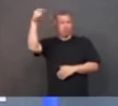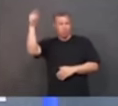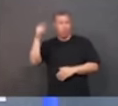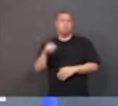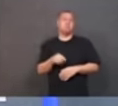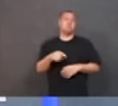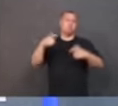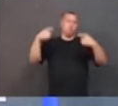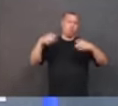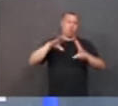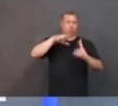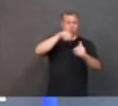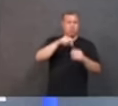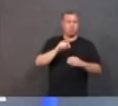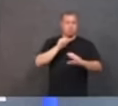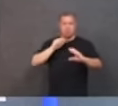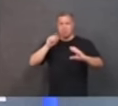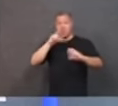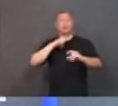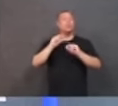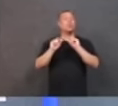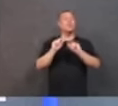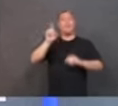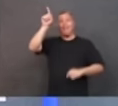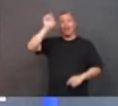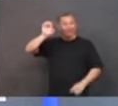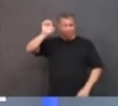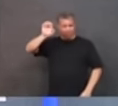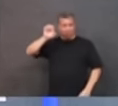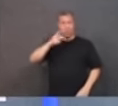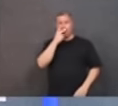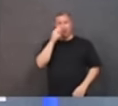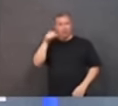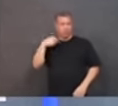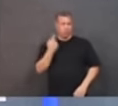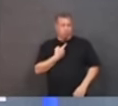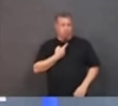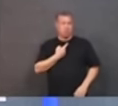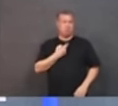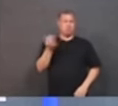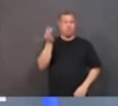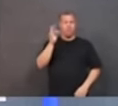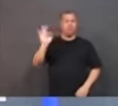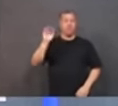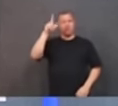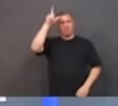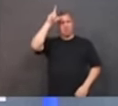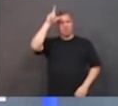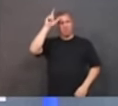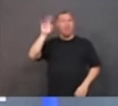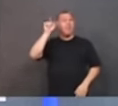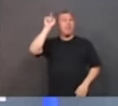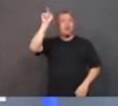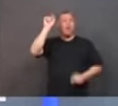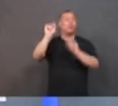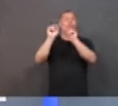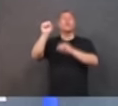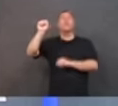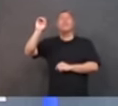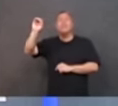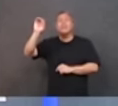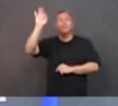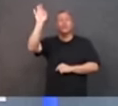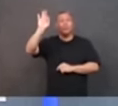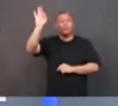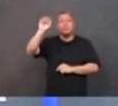têm uma coisa muito parecida com a nossa, como é o caso da França, da Alemanha, quase 80% do orçamento da universidade